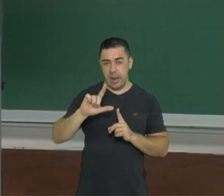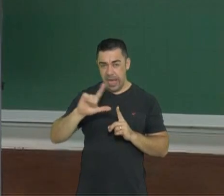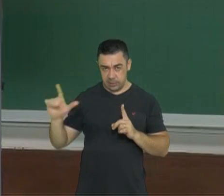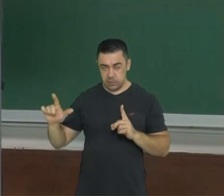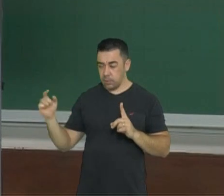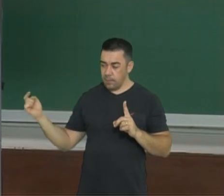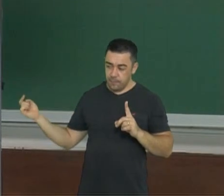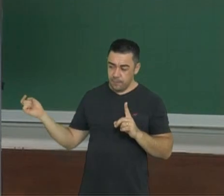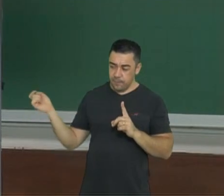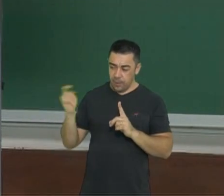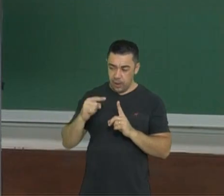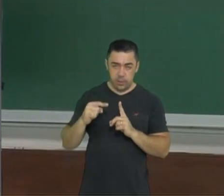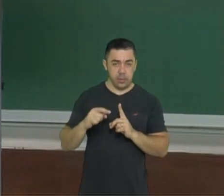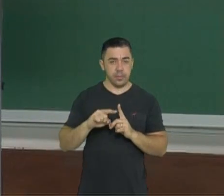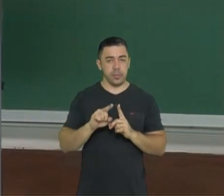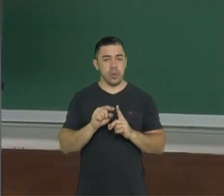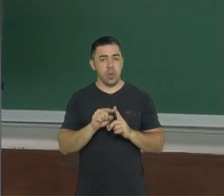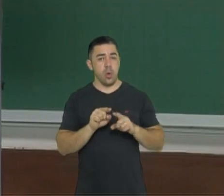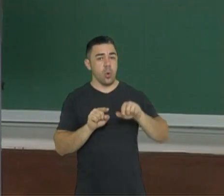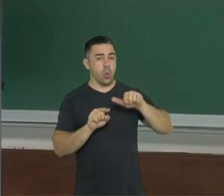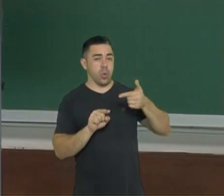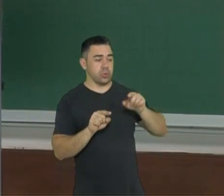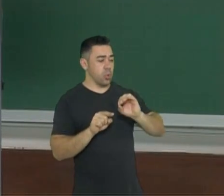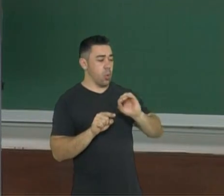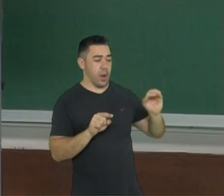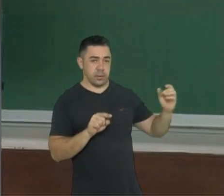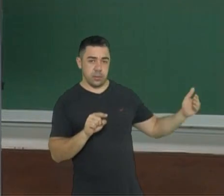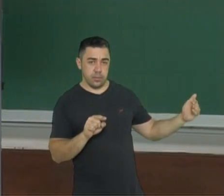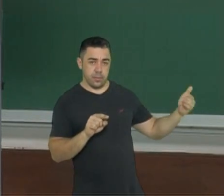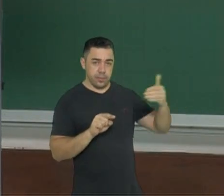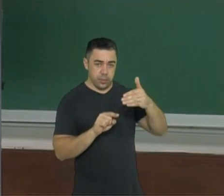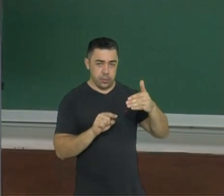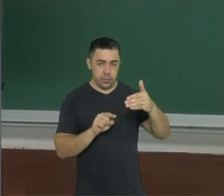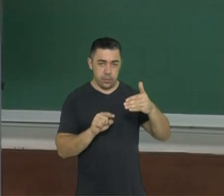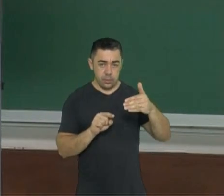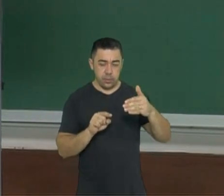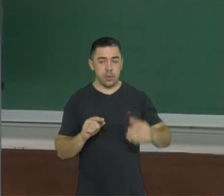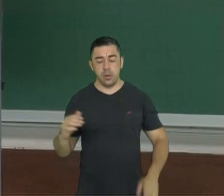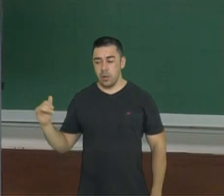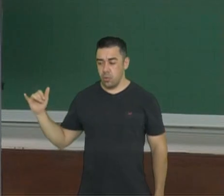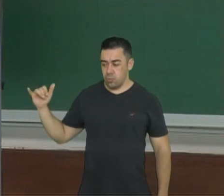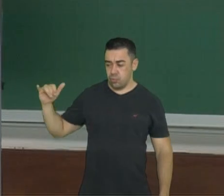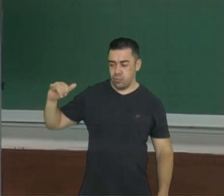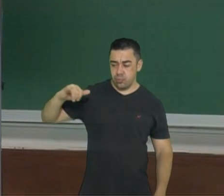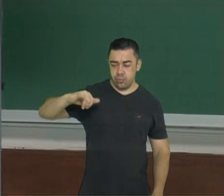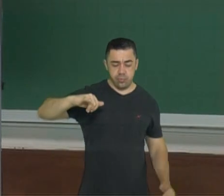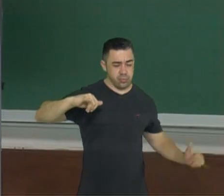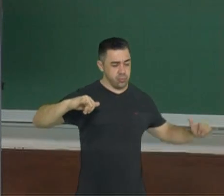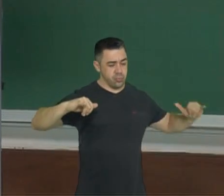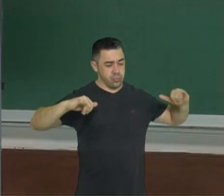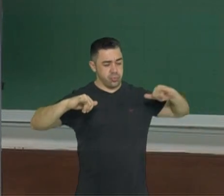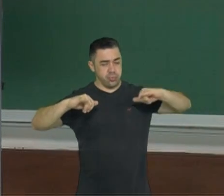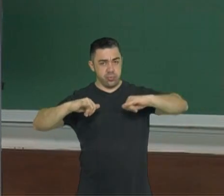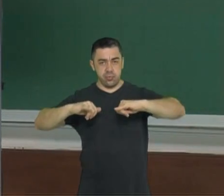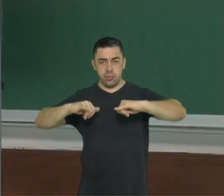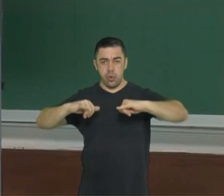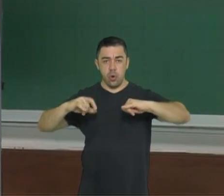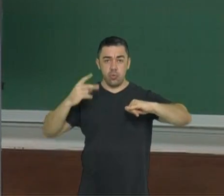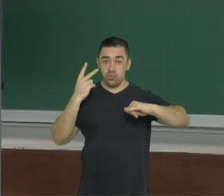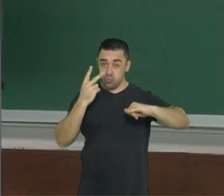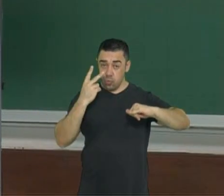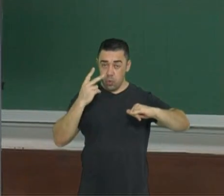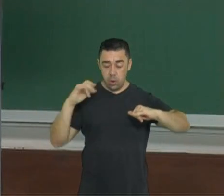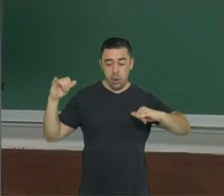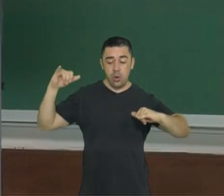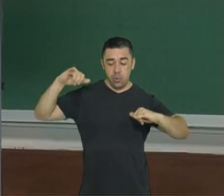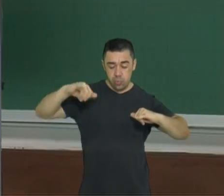né vamos dizer assim outro direção leste então eles estão vindo de lugares diferentes e vão para usar